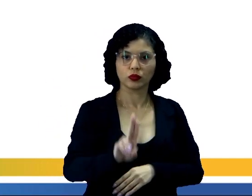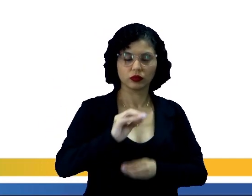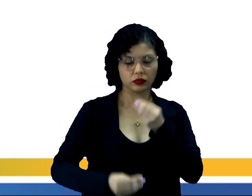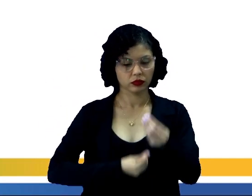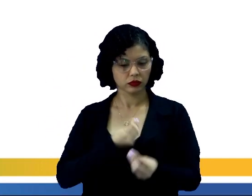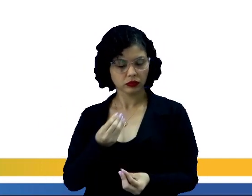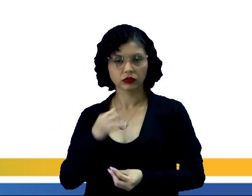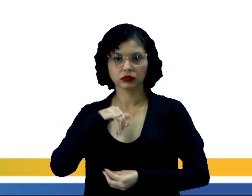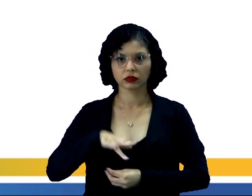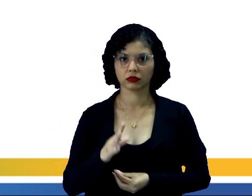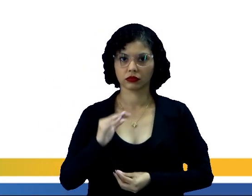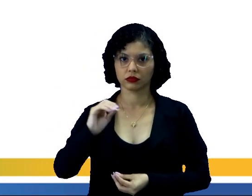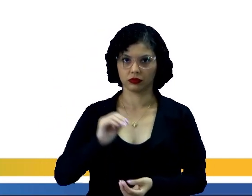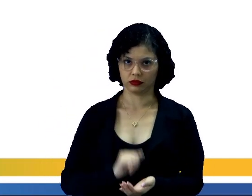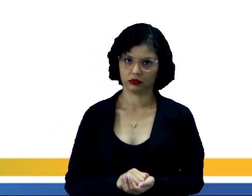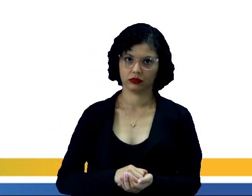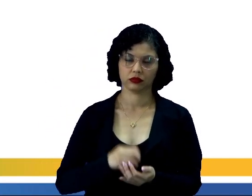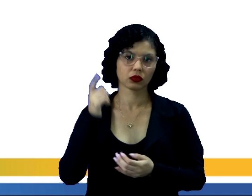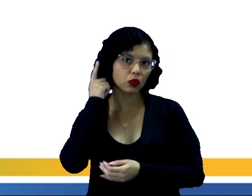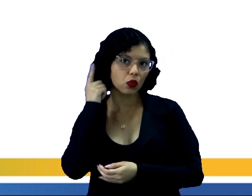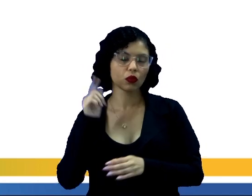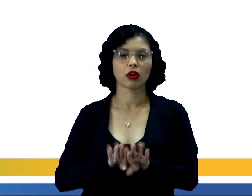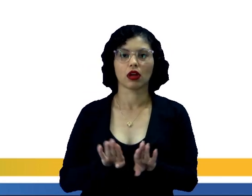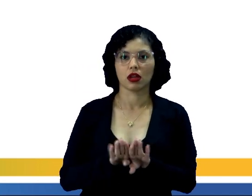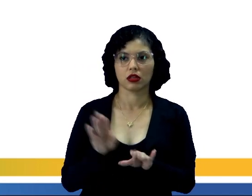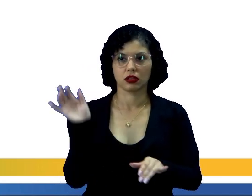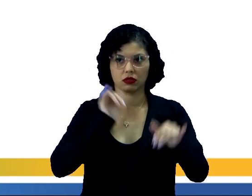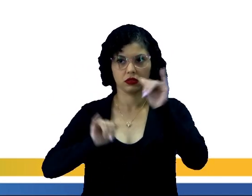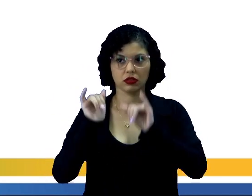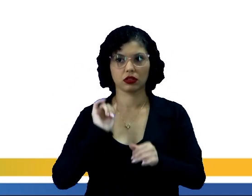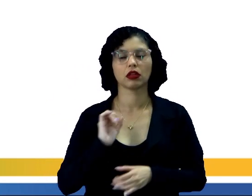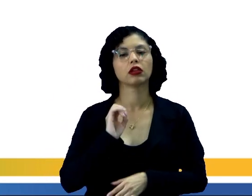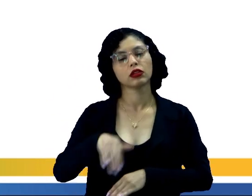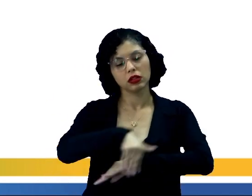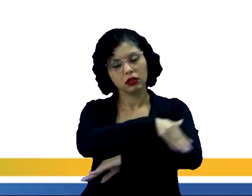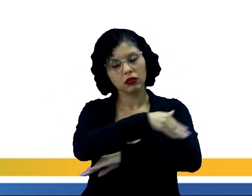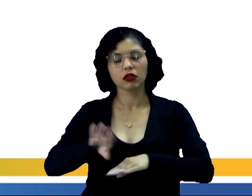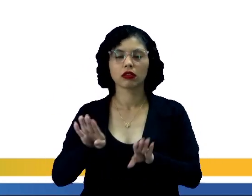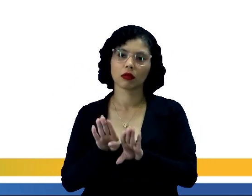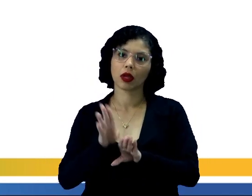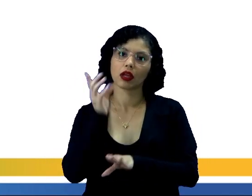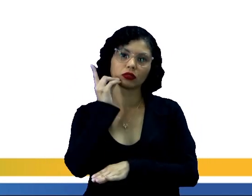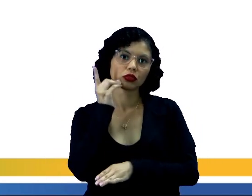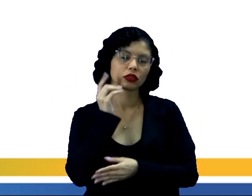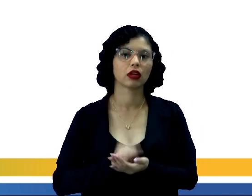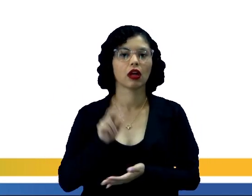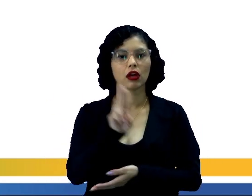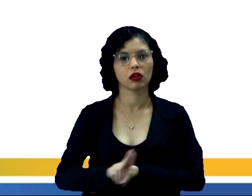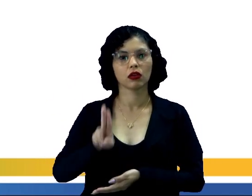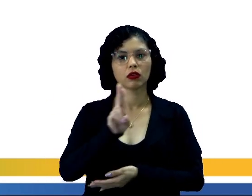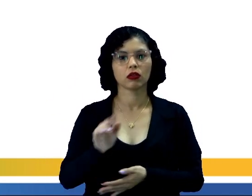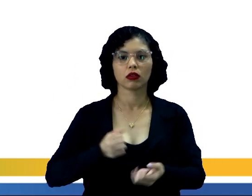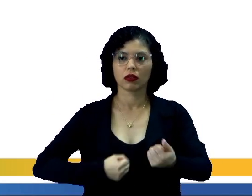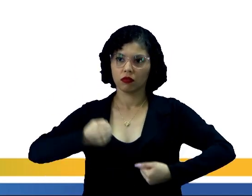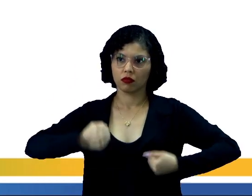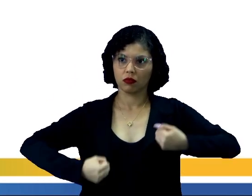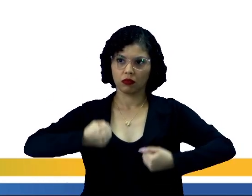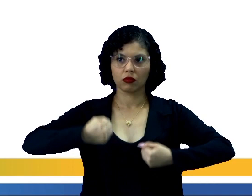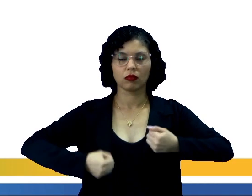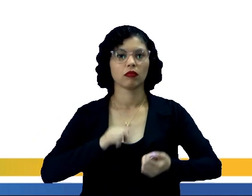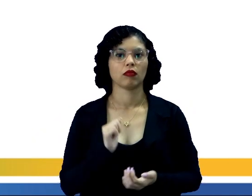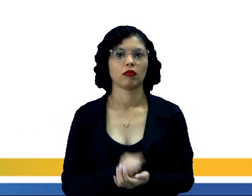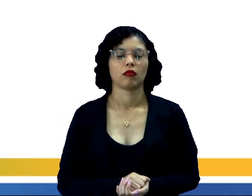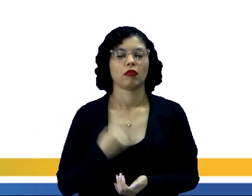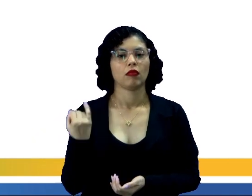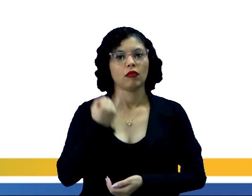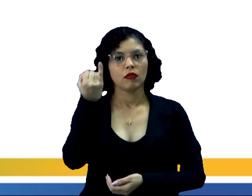de transmissão para ouvir as notícias. E na rua, no dia a dia, as pessoas usam muito os seus transportes, né?